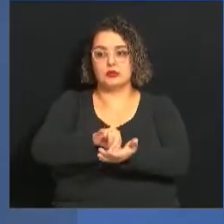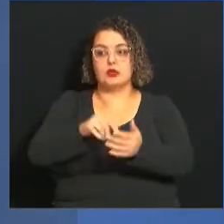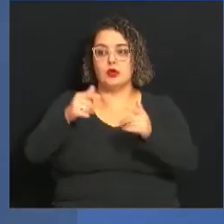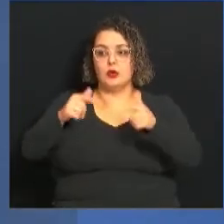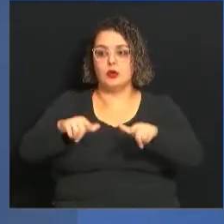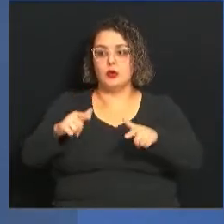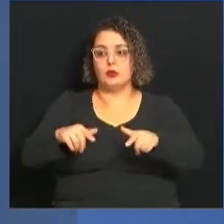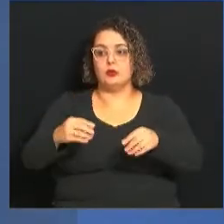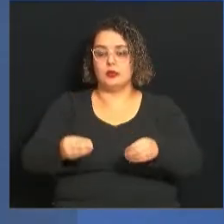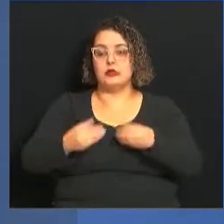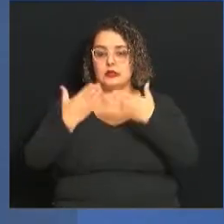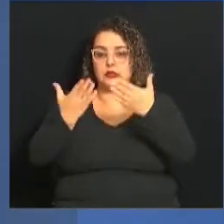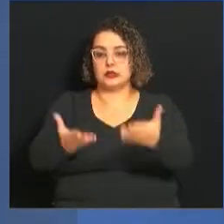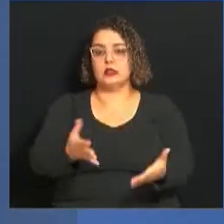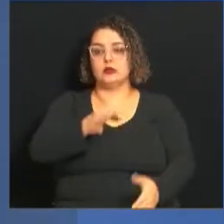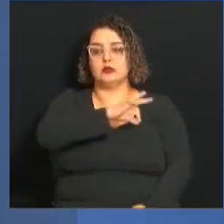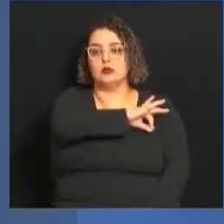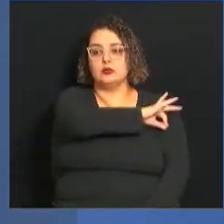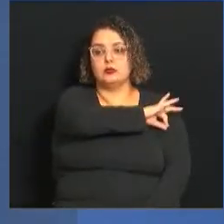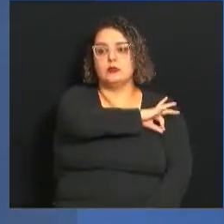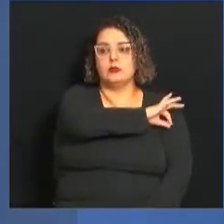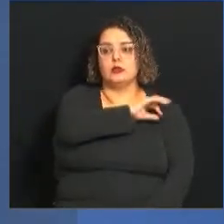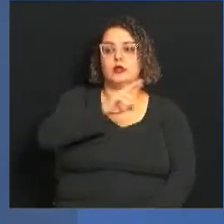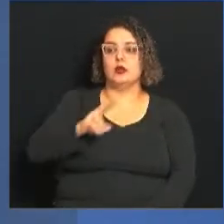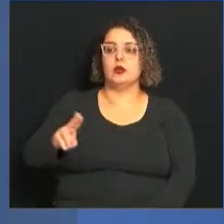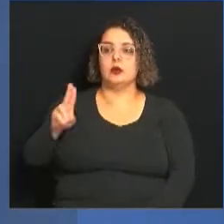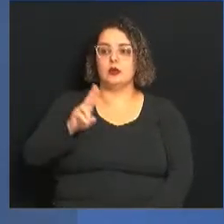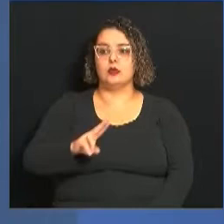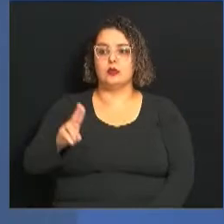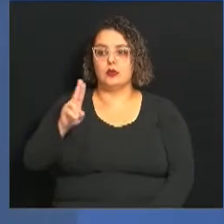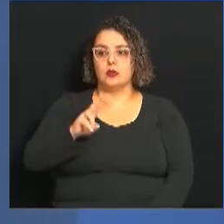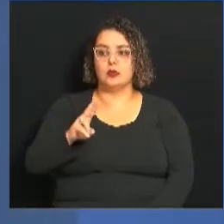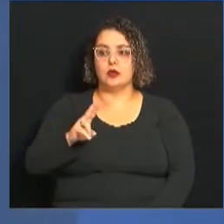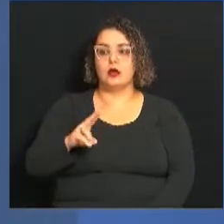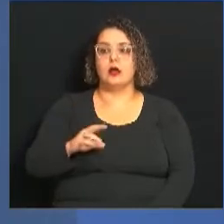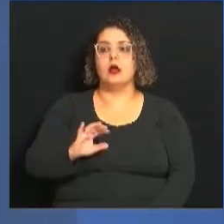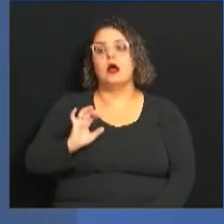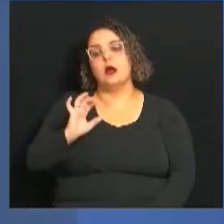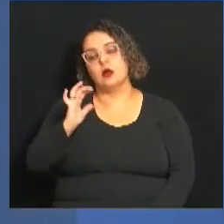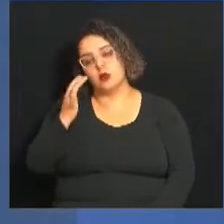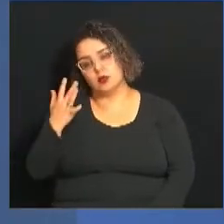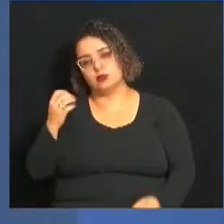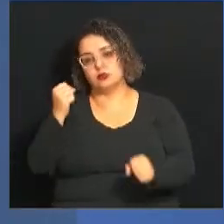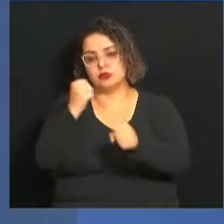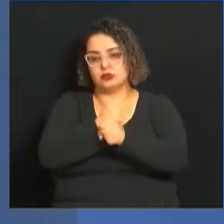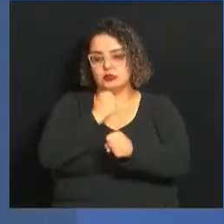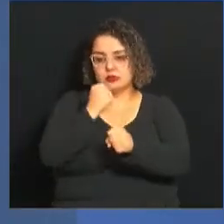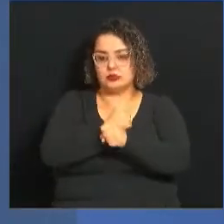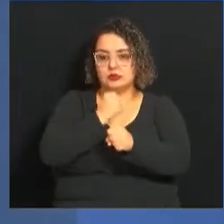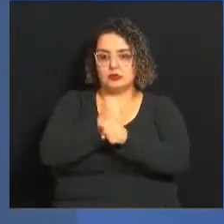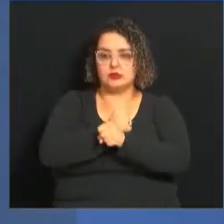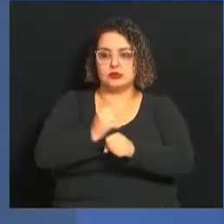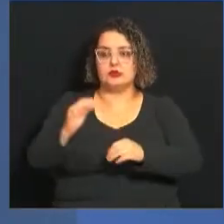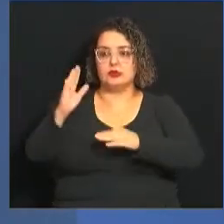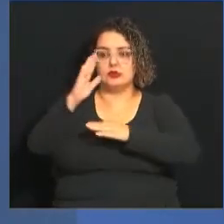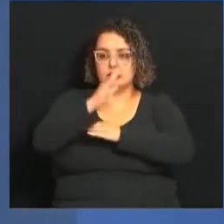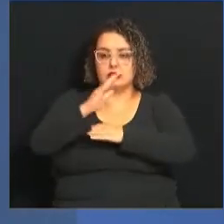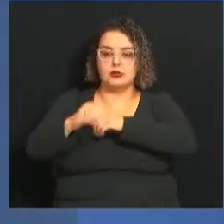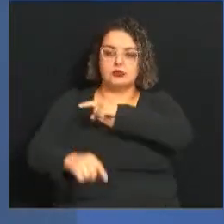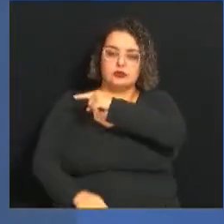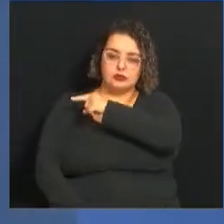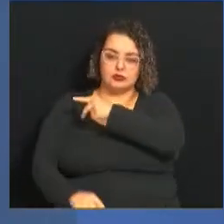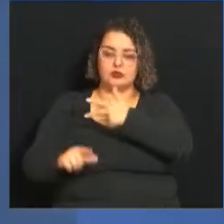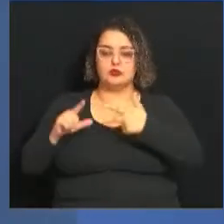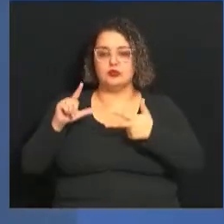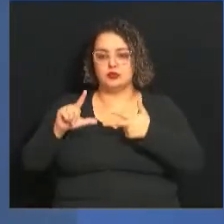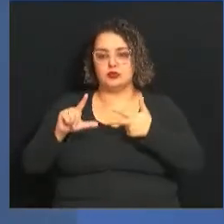pela Prefeitura, que será utilizado enquanto ocorre a reforma aqui no prédio do Legislativo,